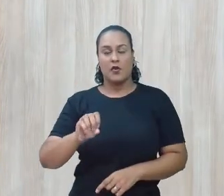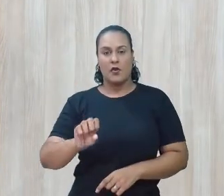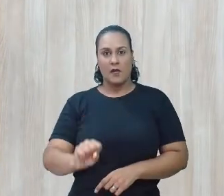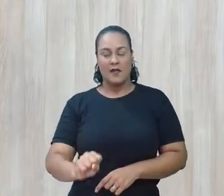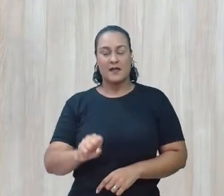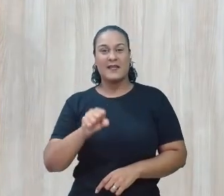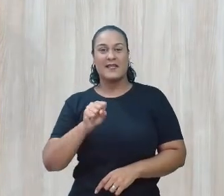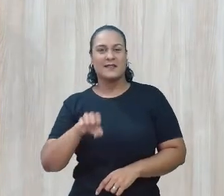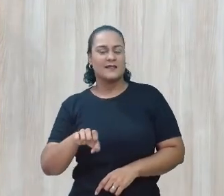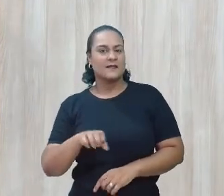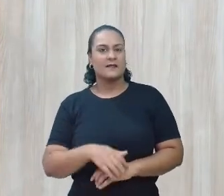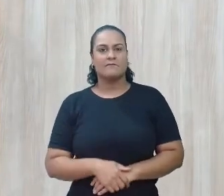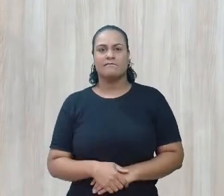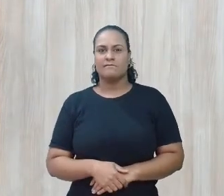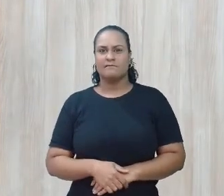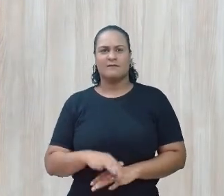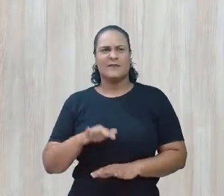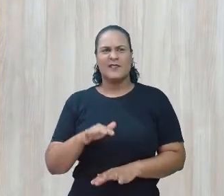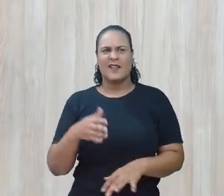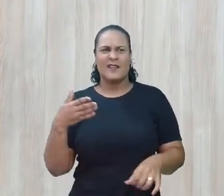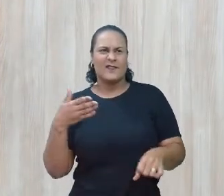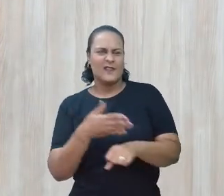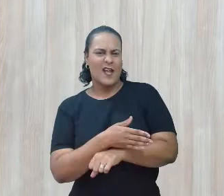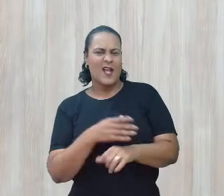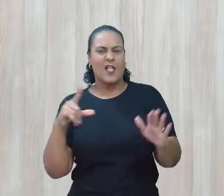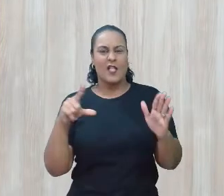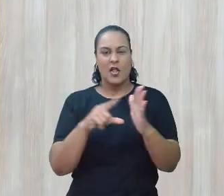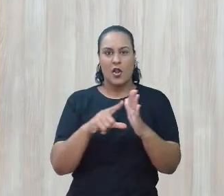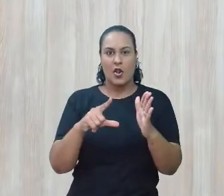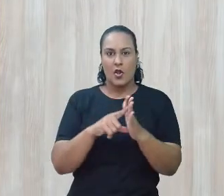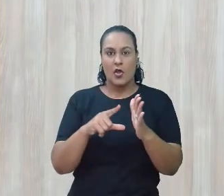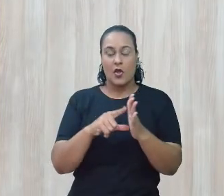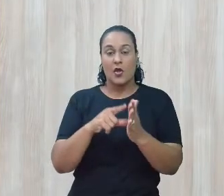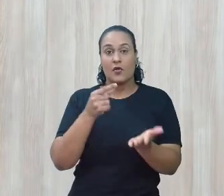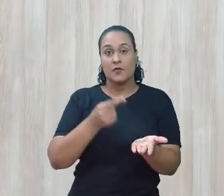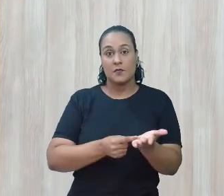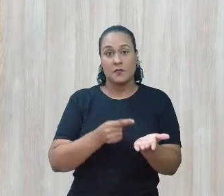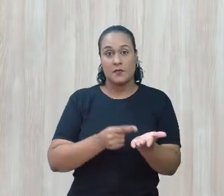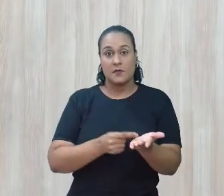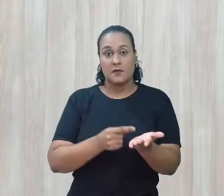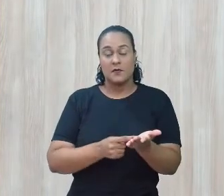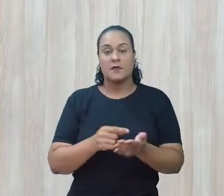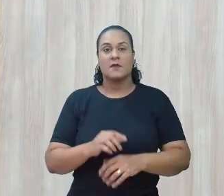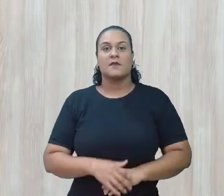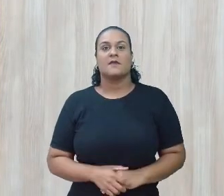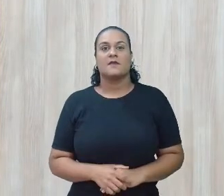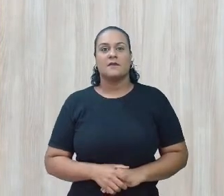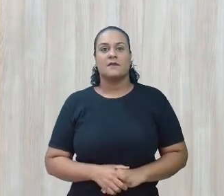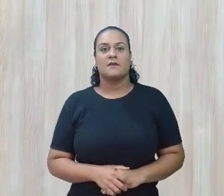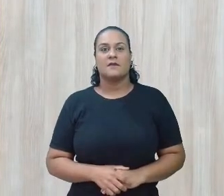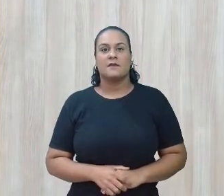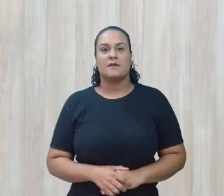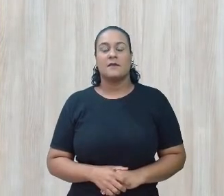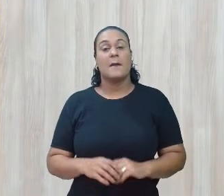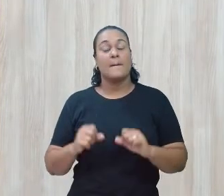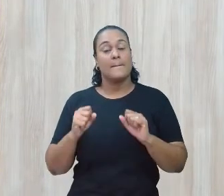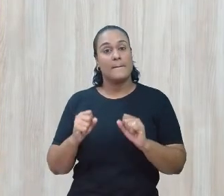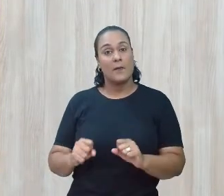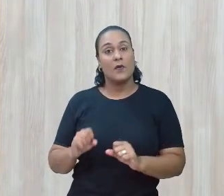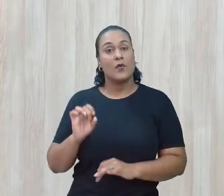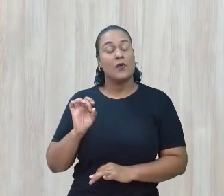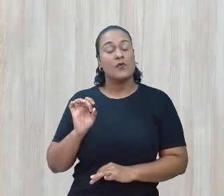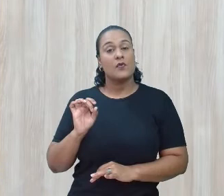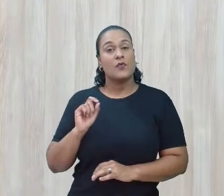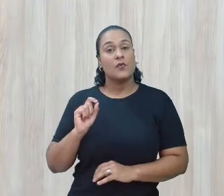se vocês não quiserem ter o trabalho de ir lá na loja do aplicativo, vocês podem somente fazer o